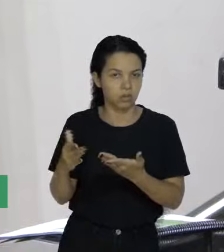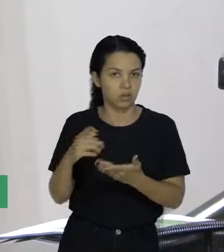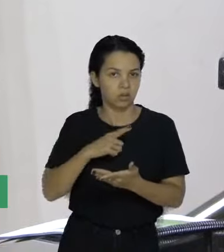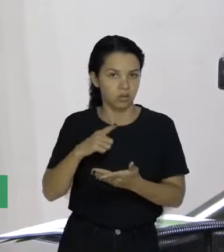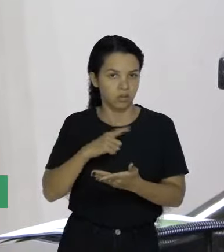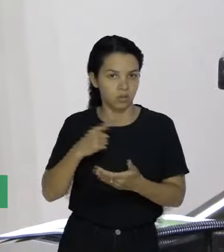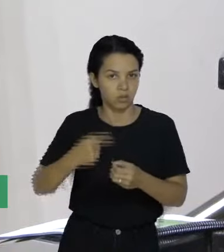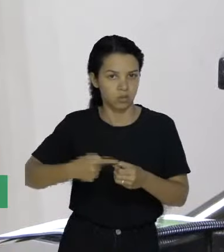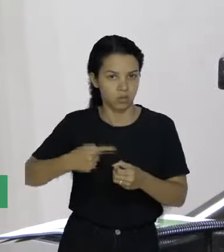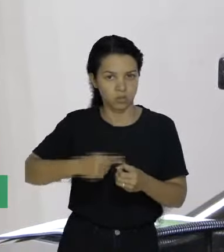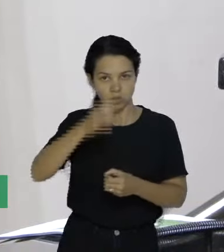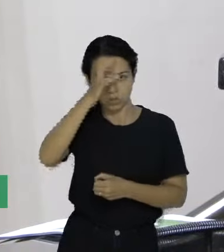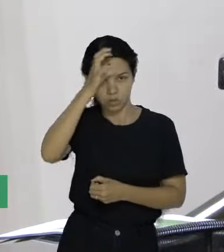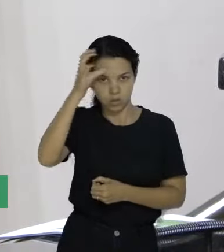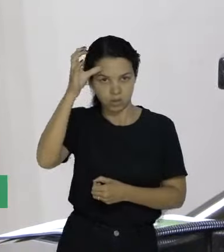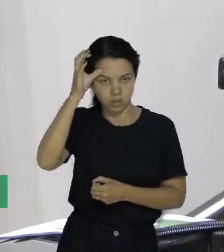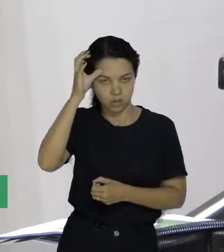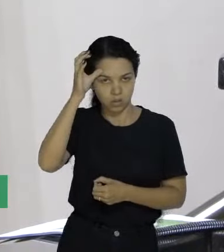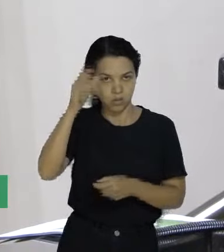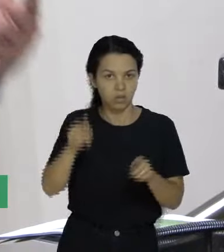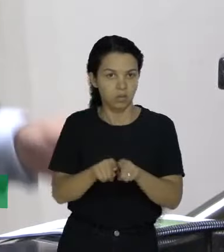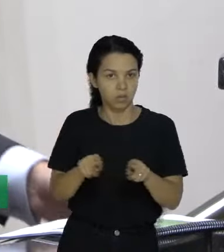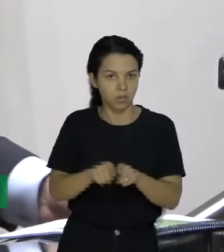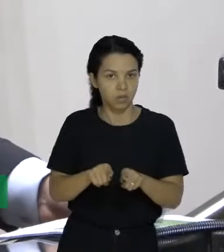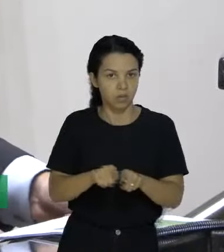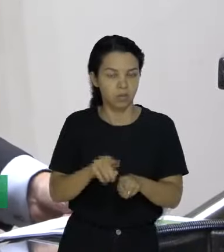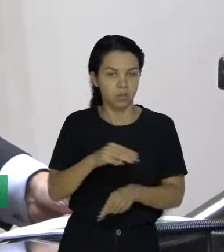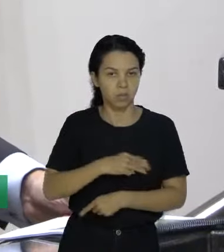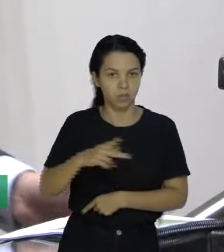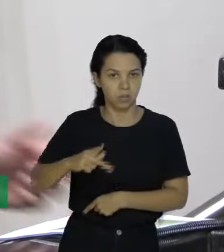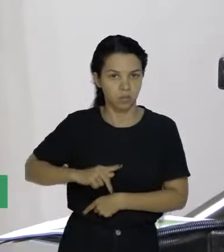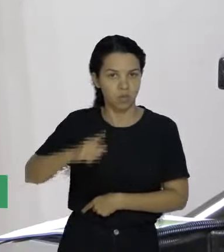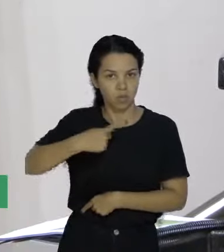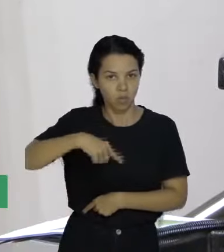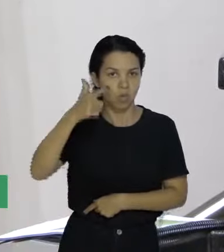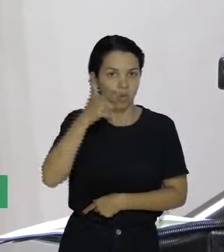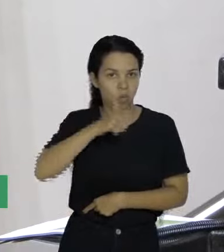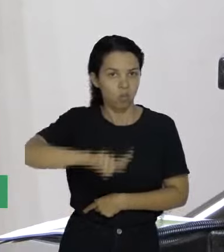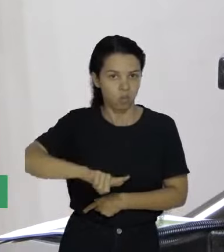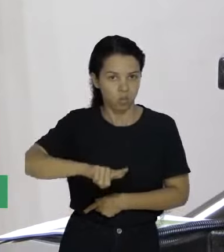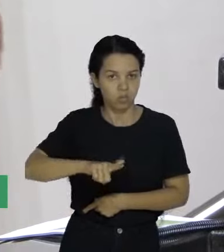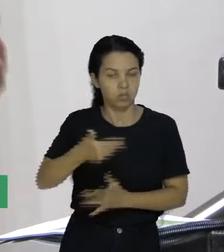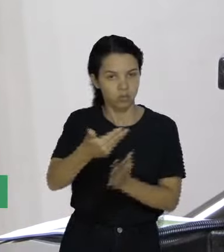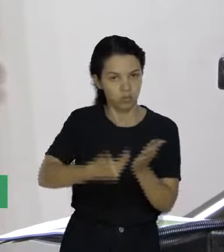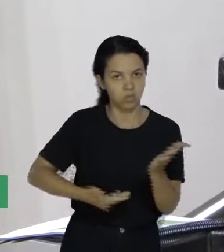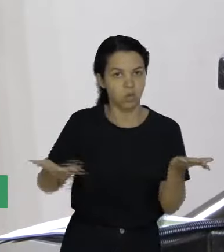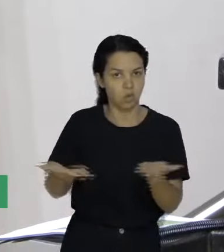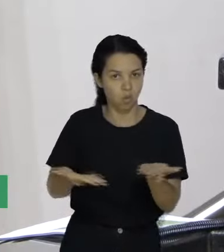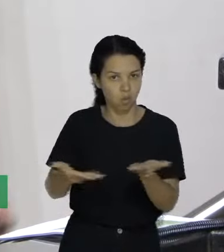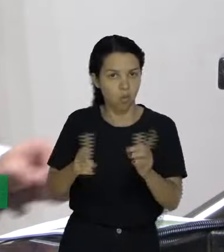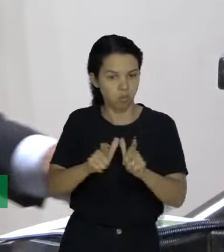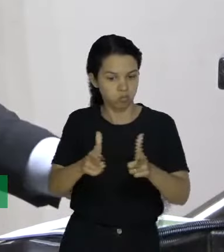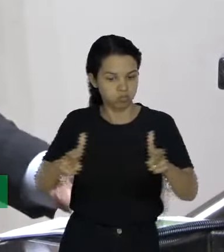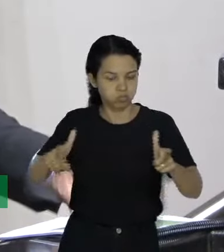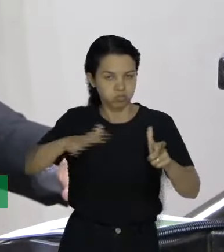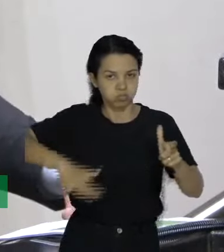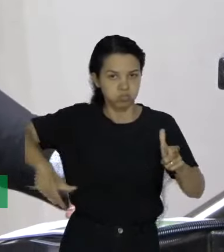Município de Criciúma com versos Ministério Público que nós alcançamos essa tese hoje de abrangência Nacional